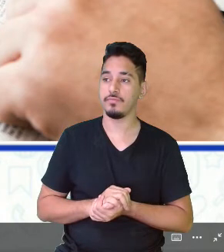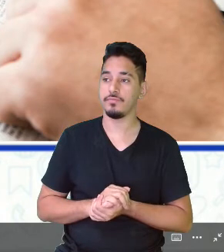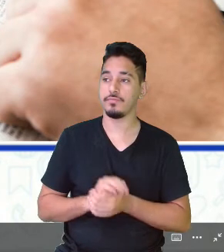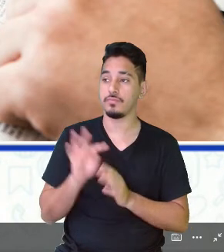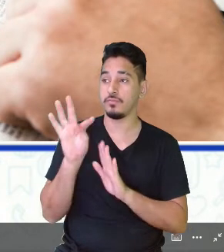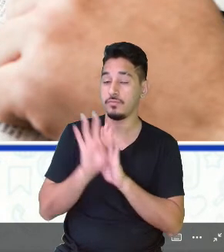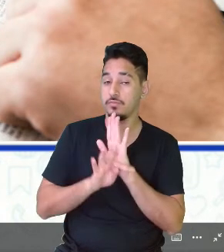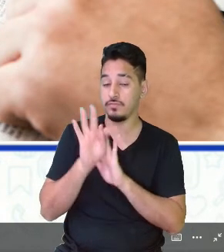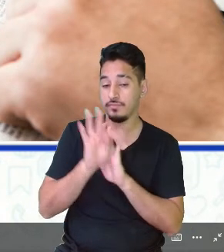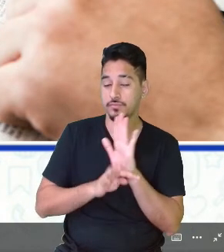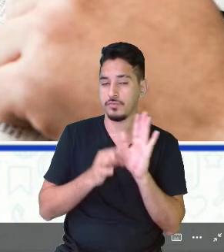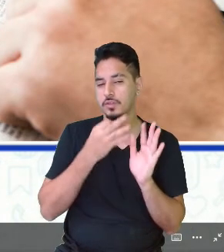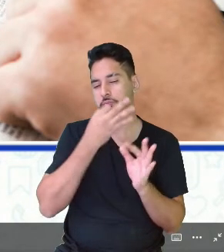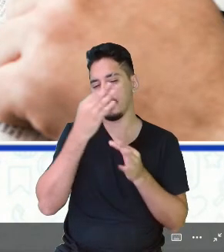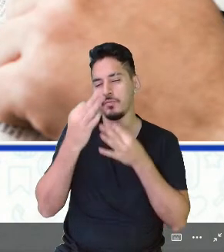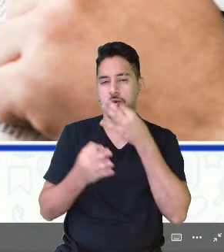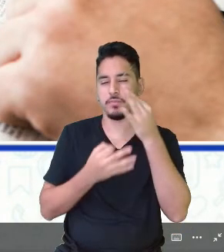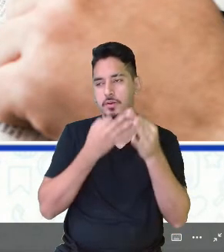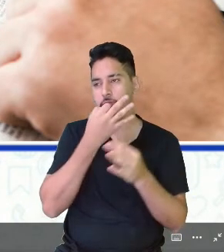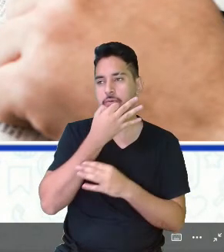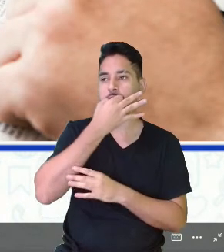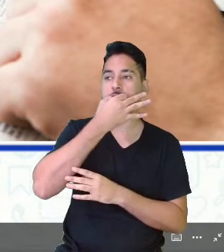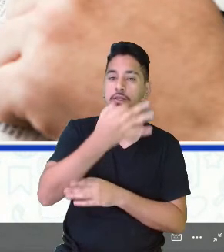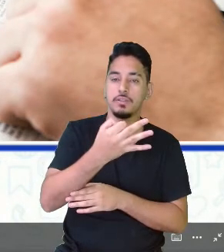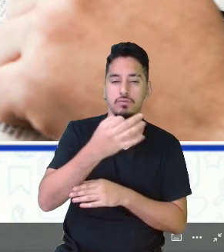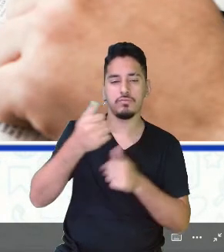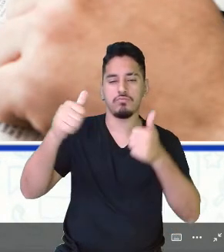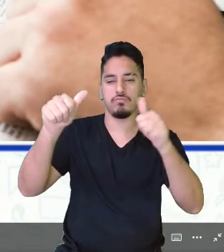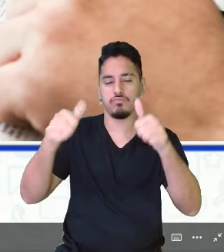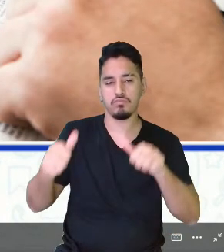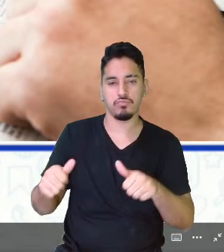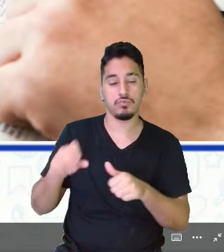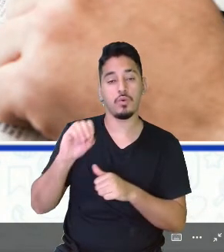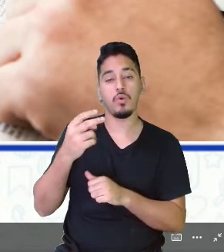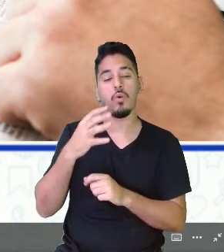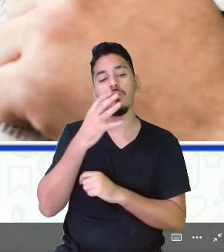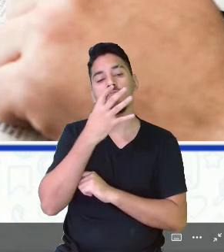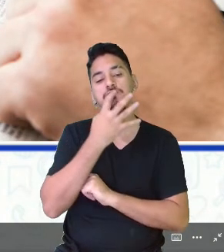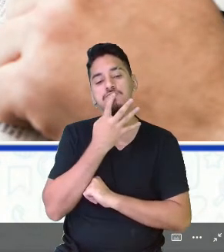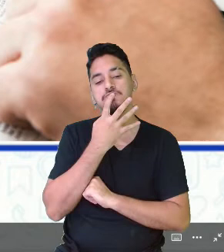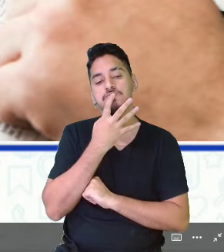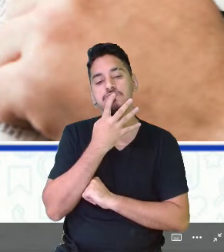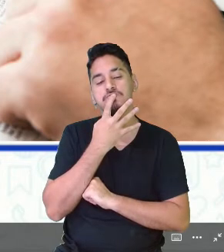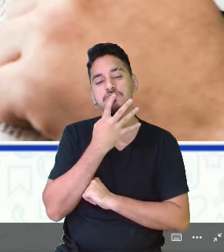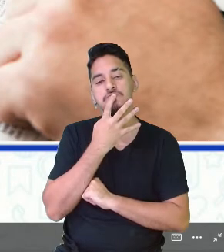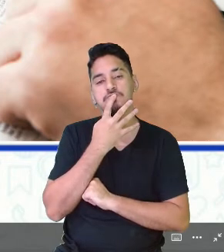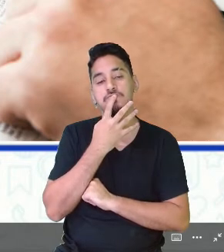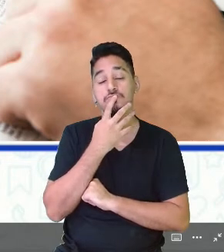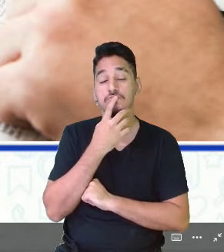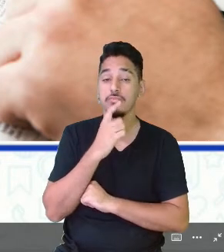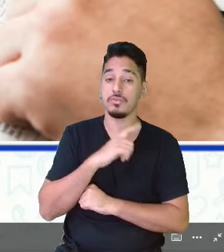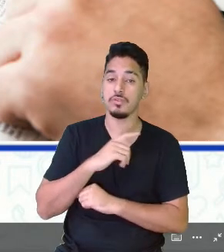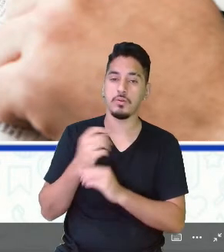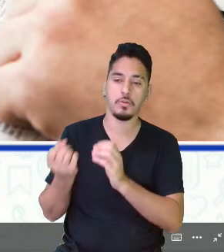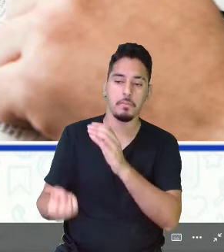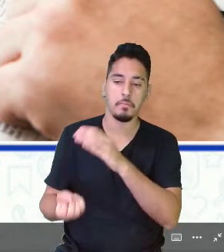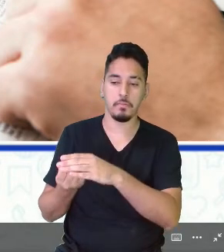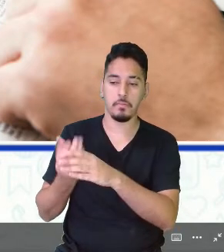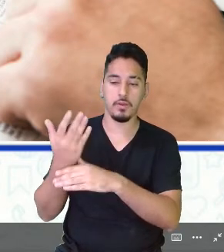texto de opinião, crítico, analítico ou apreciativo, produzido por algum